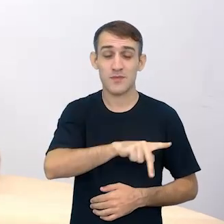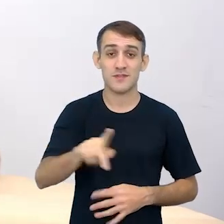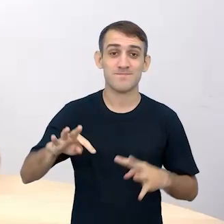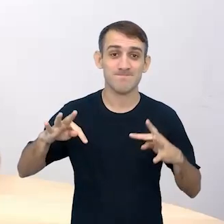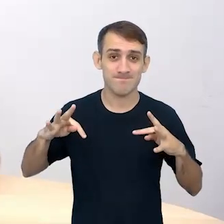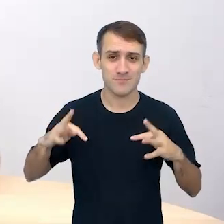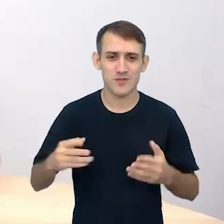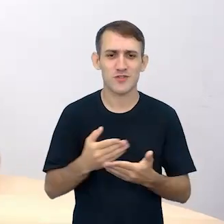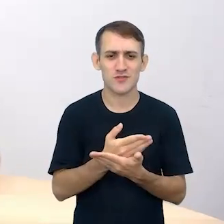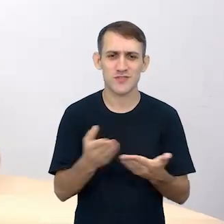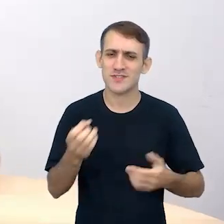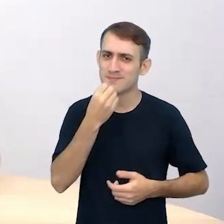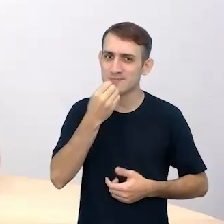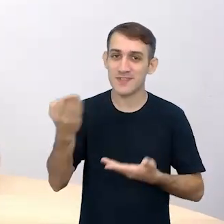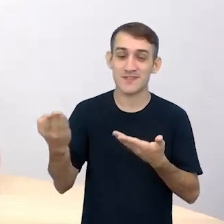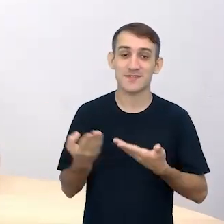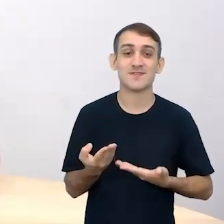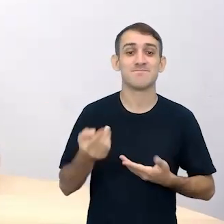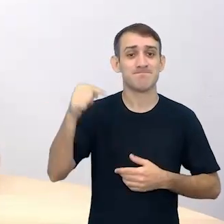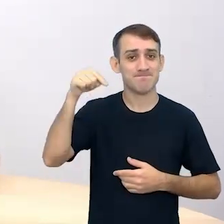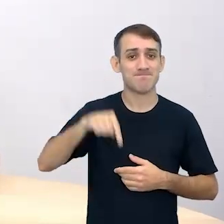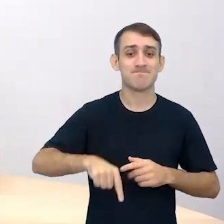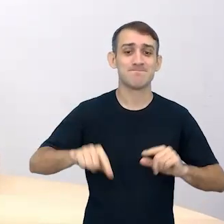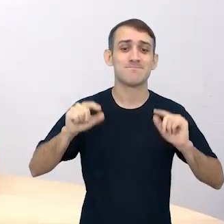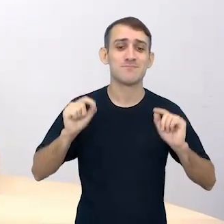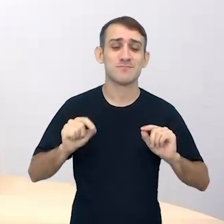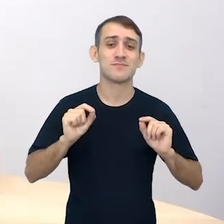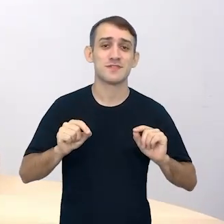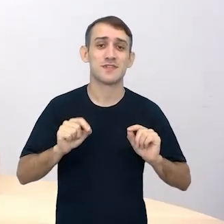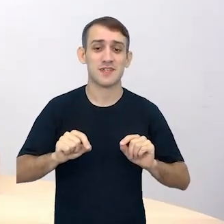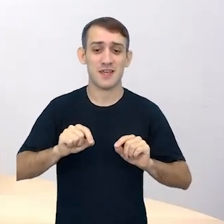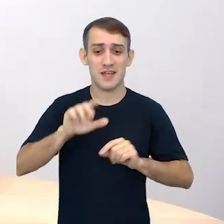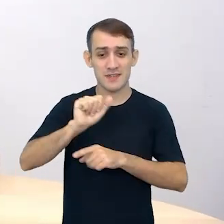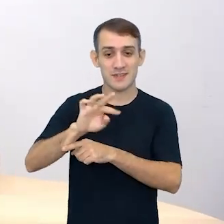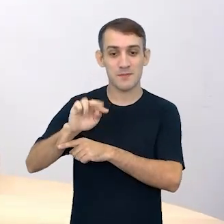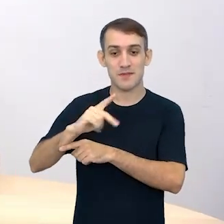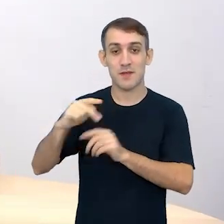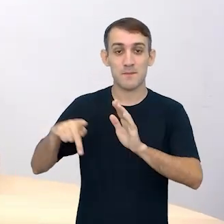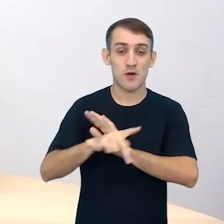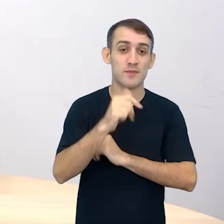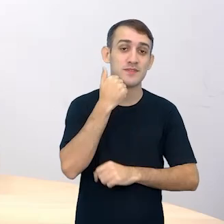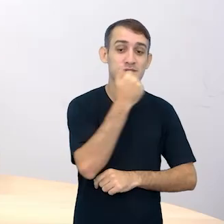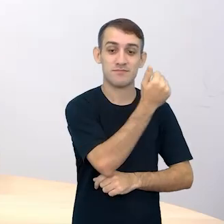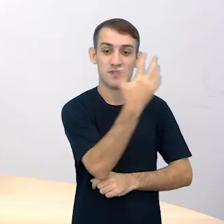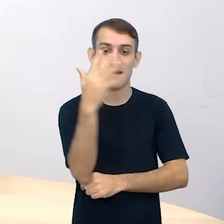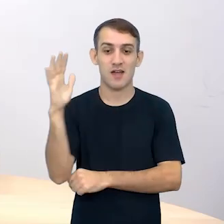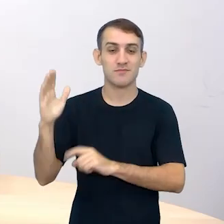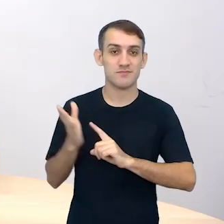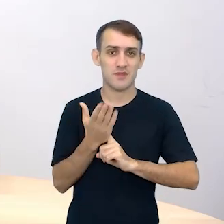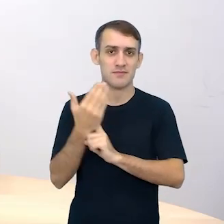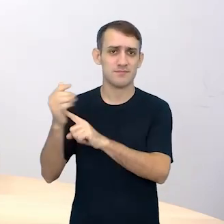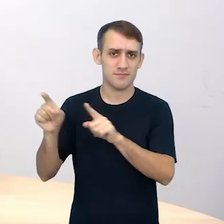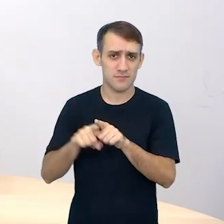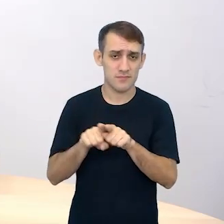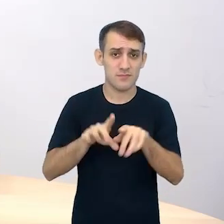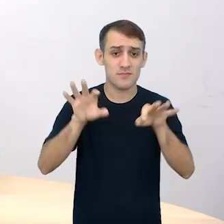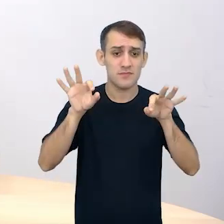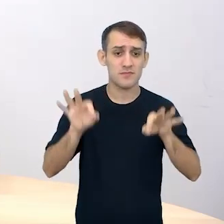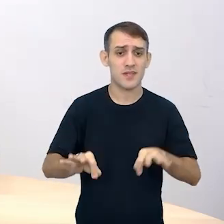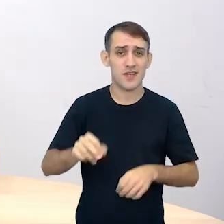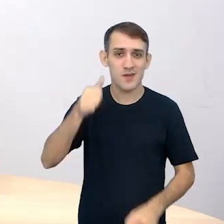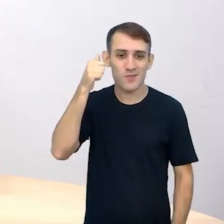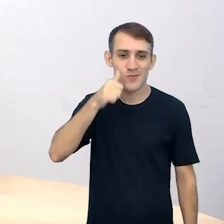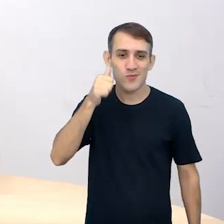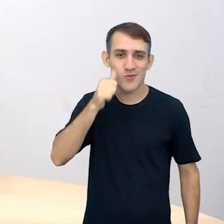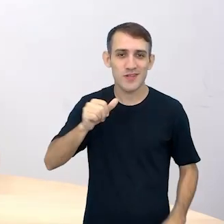professores e professoras, bem-vindos, bem-vindas para mais uma TPC de Ciências da Natureza e Suas Tecnologias,